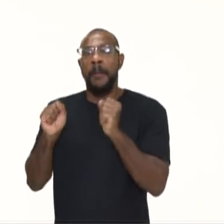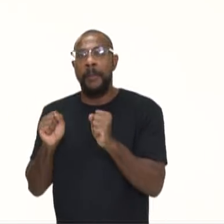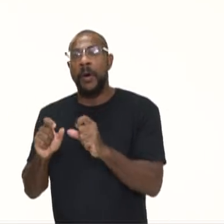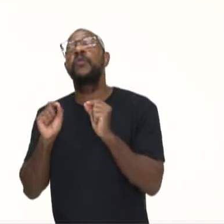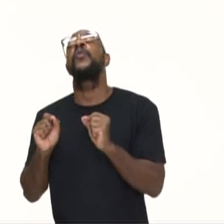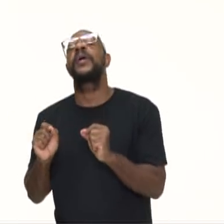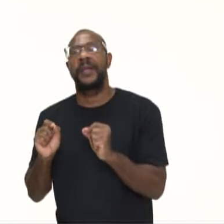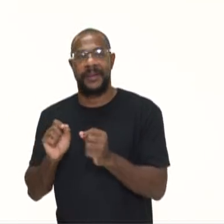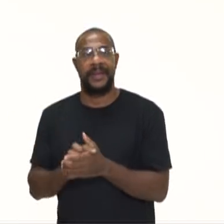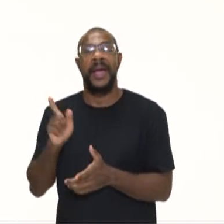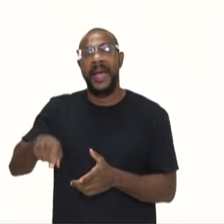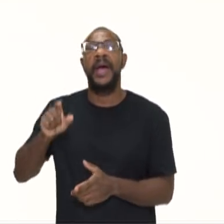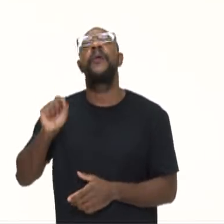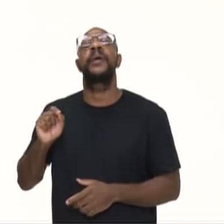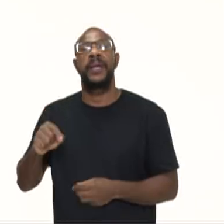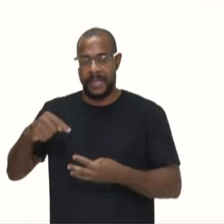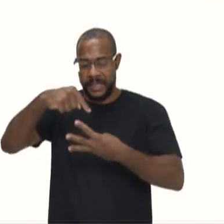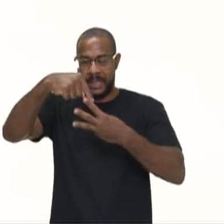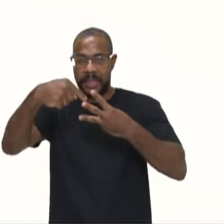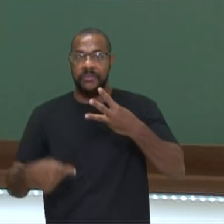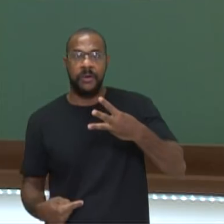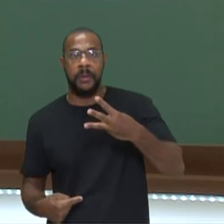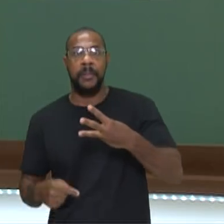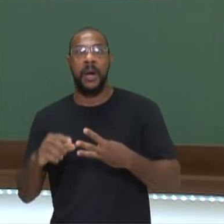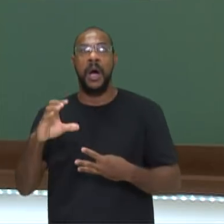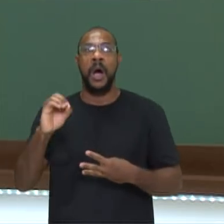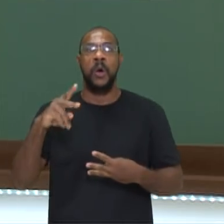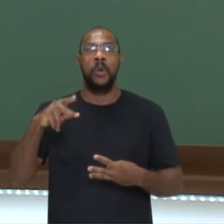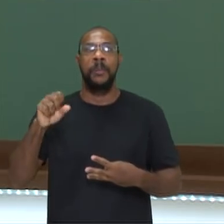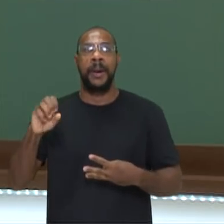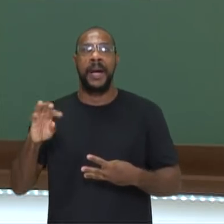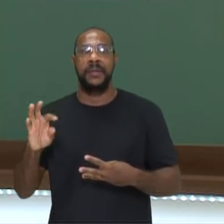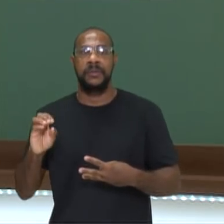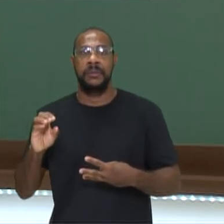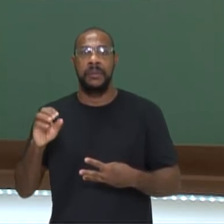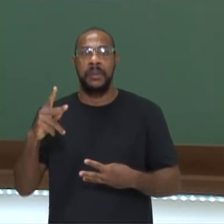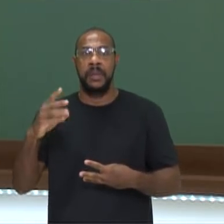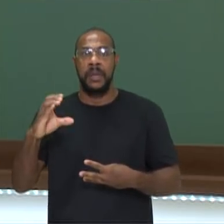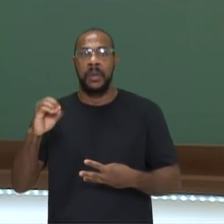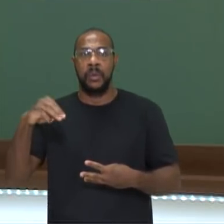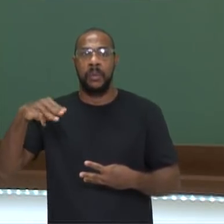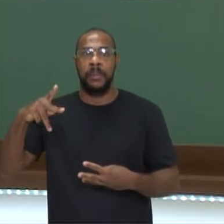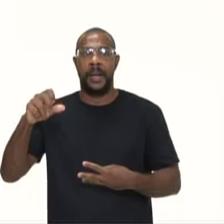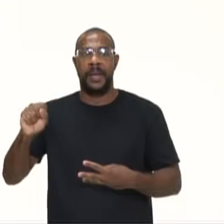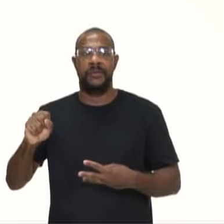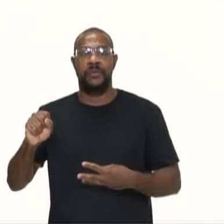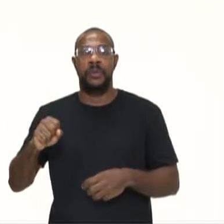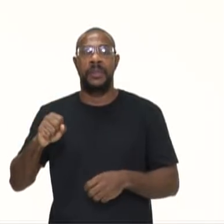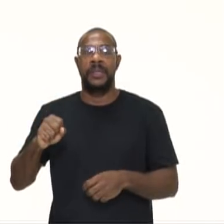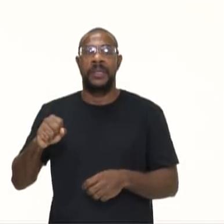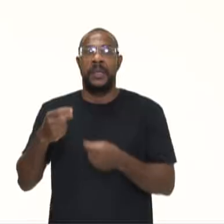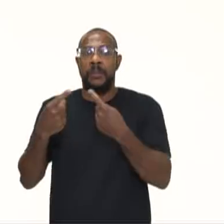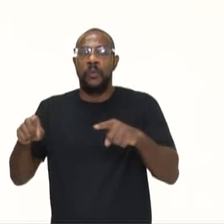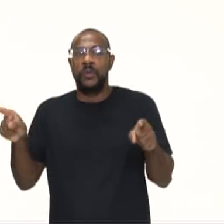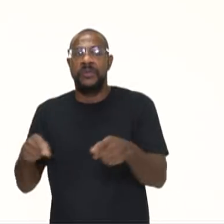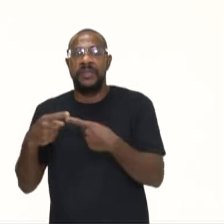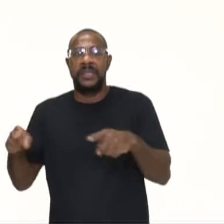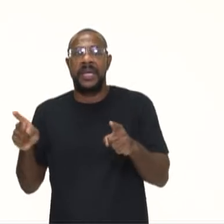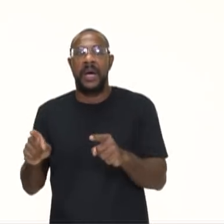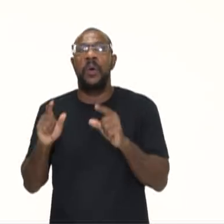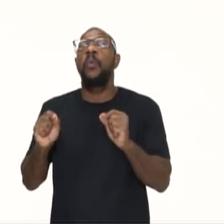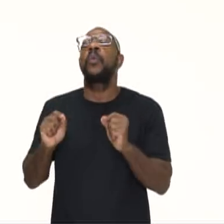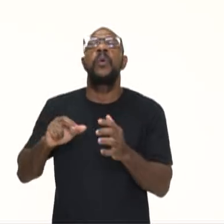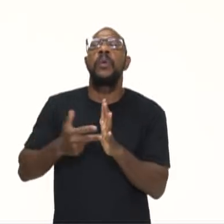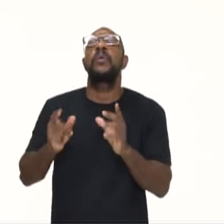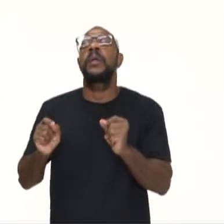Eram 3 formas que nós vimos lá do compasso musical. Alternativa A, rapidíssimo, médio